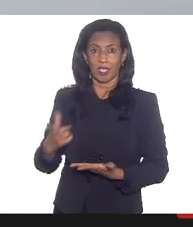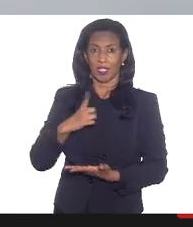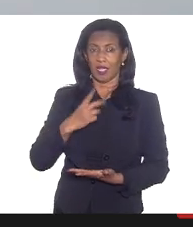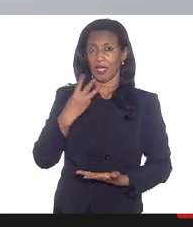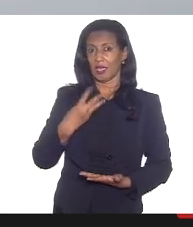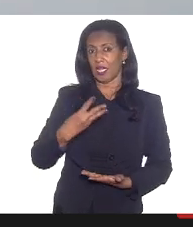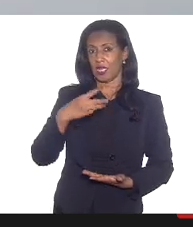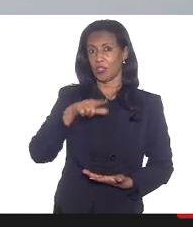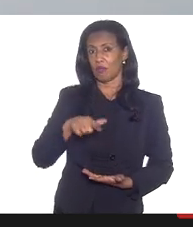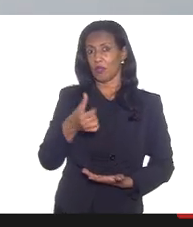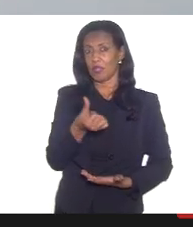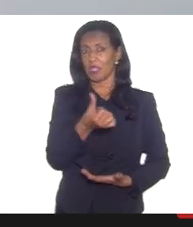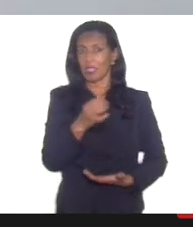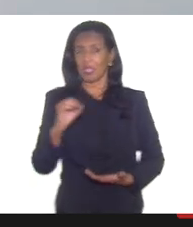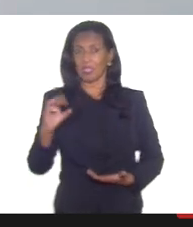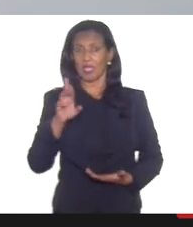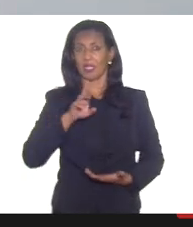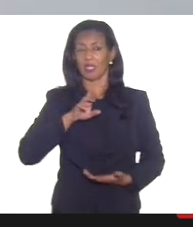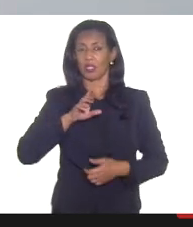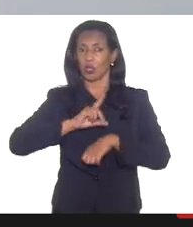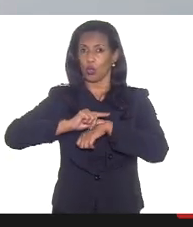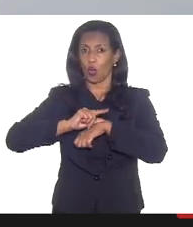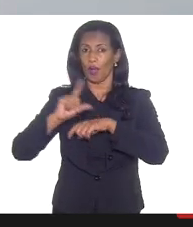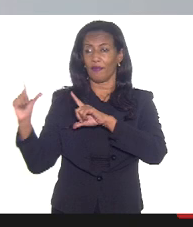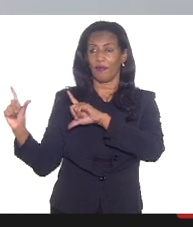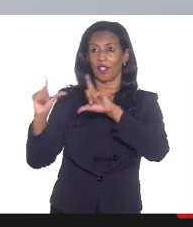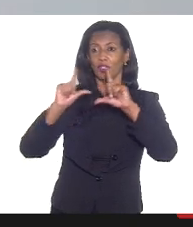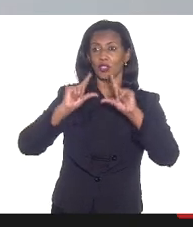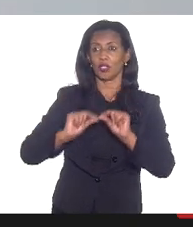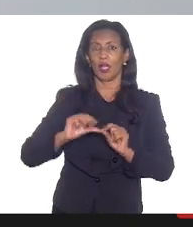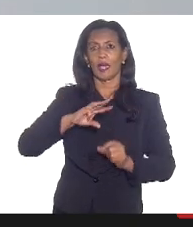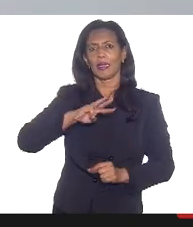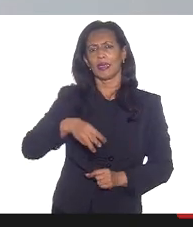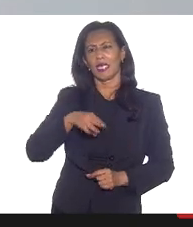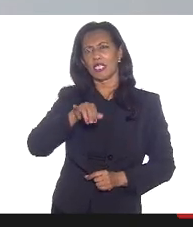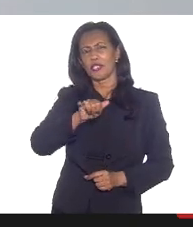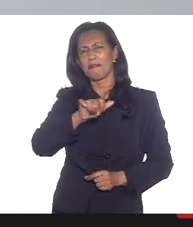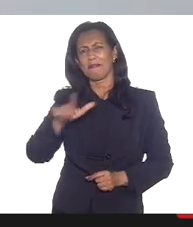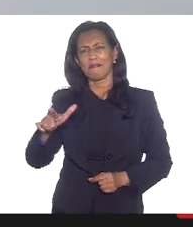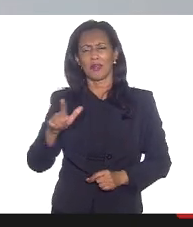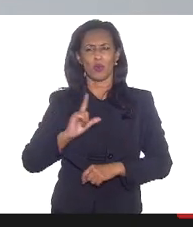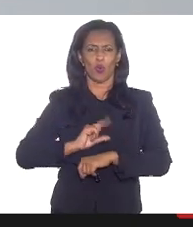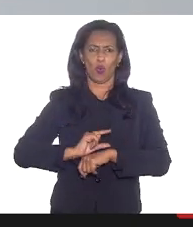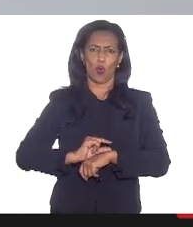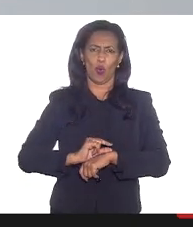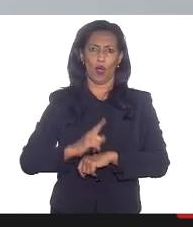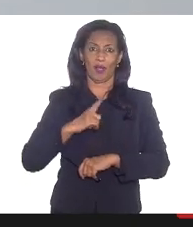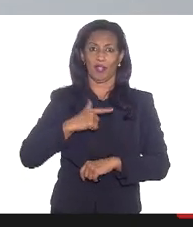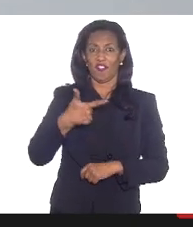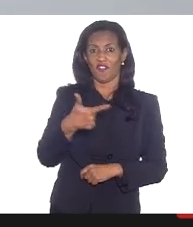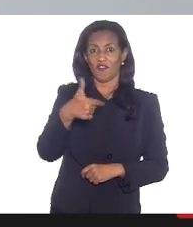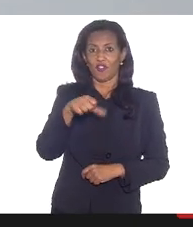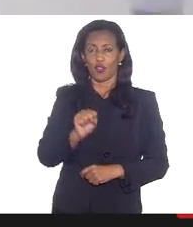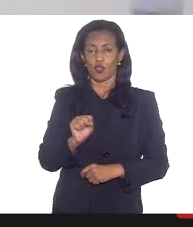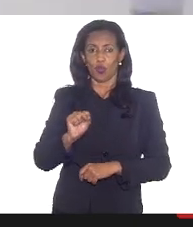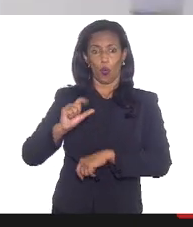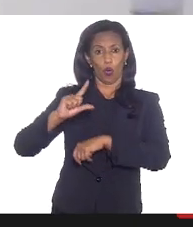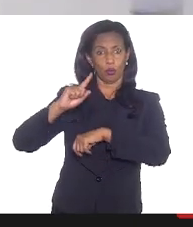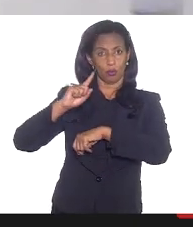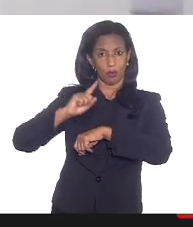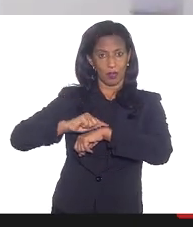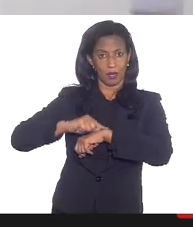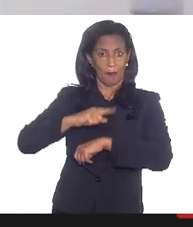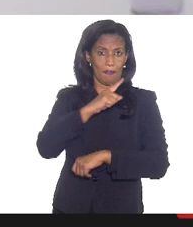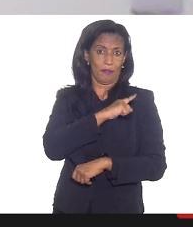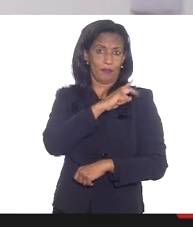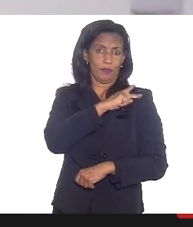3.600 horas. Com essa reforma, nós vamos diminuir para 3 mil horas apenas. Nós temos 28 tempos no primeiro, segundo e